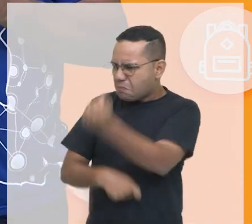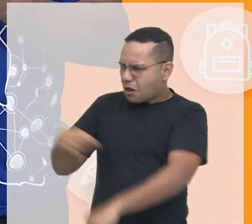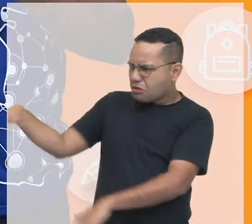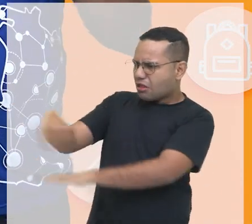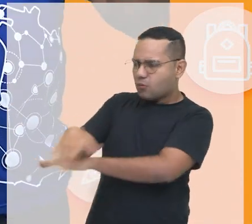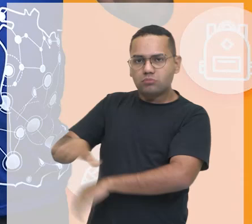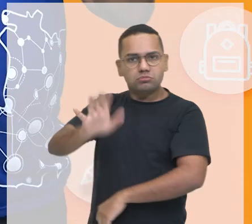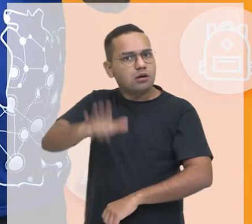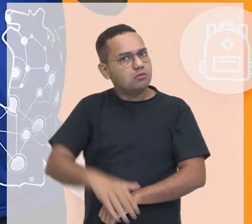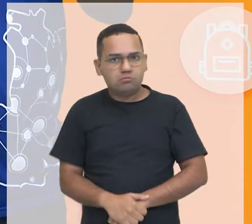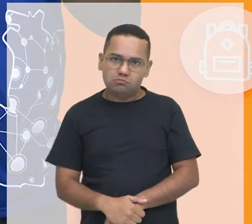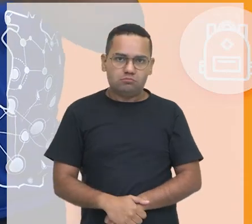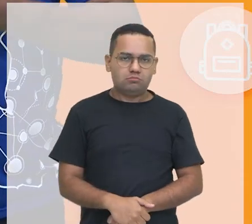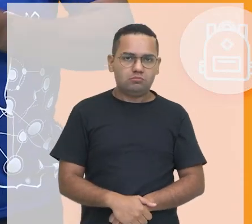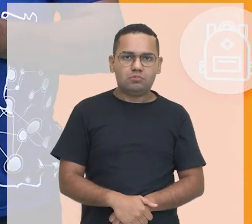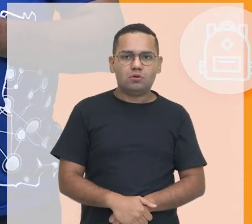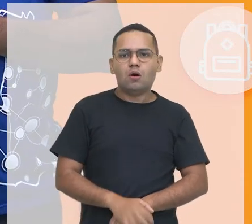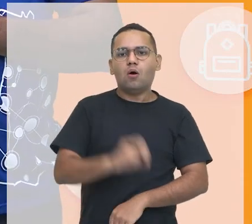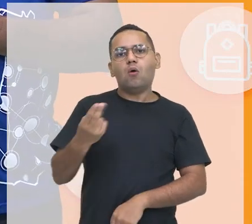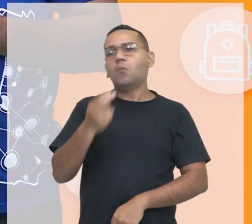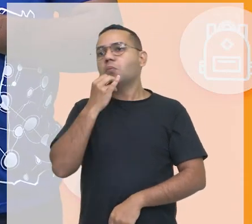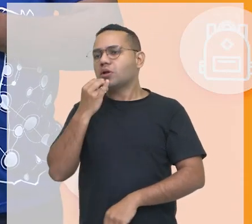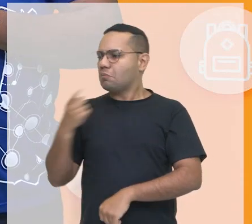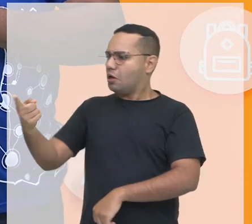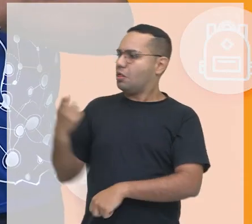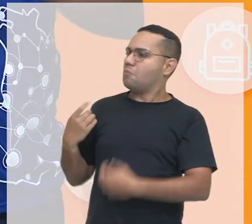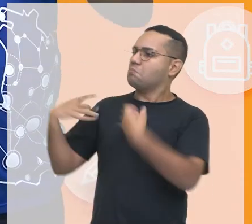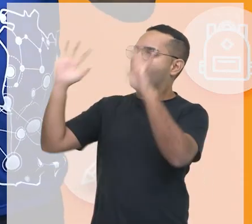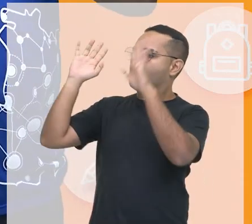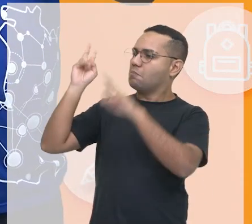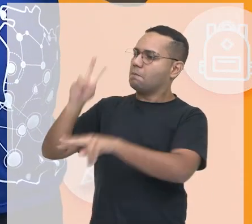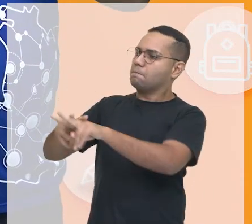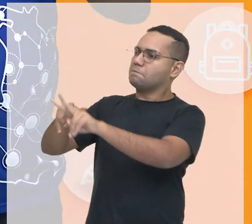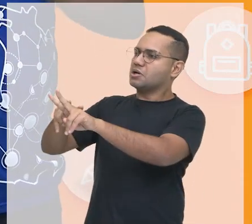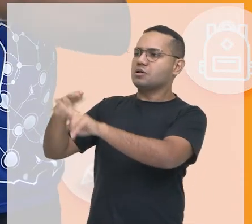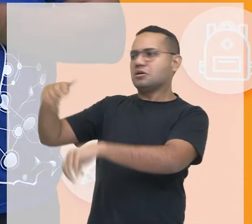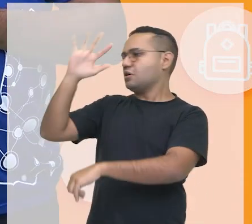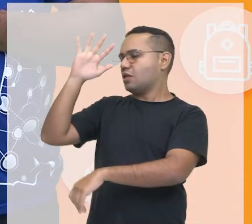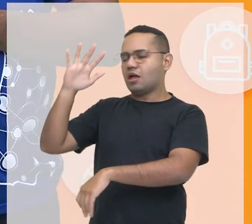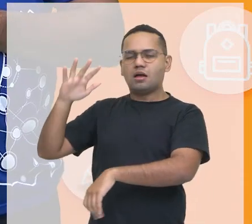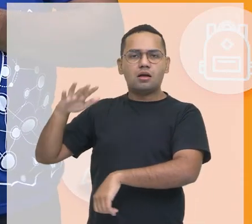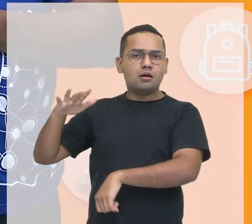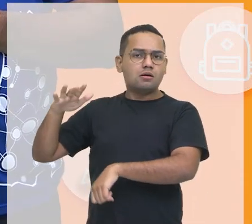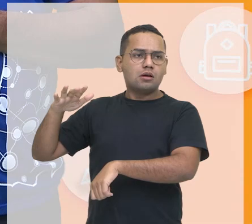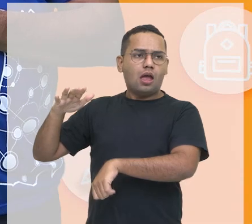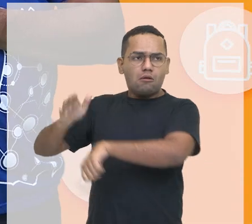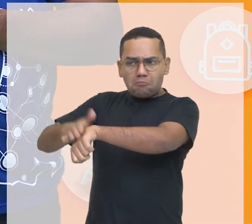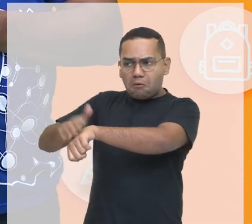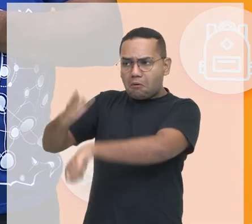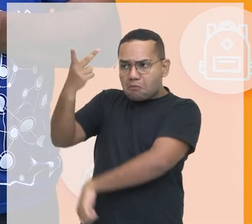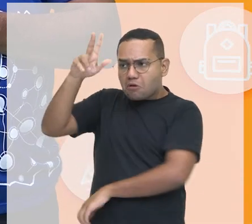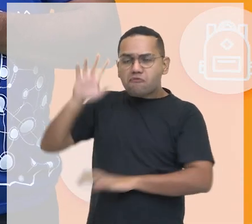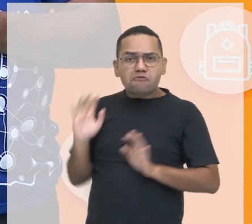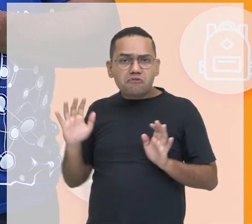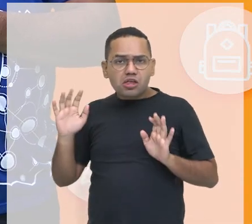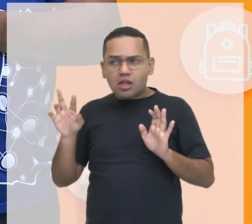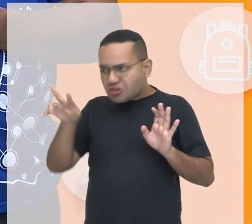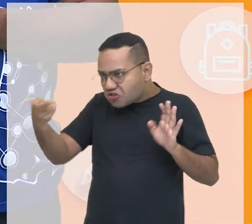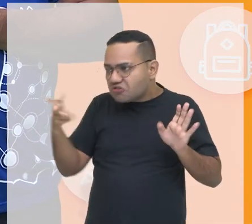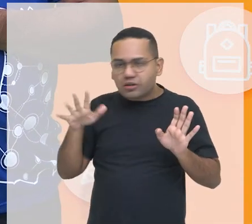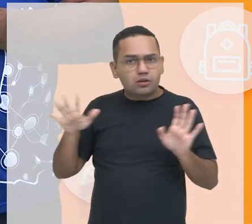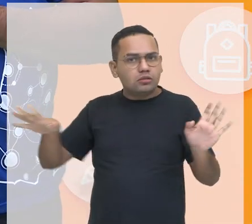é para você jogar a pessoa numa prisão e deixar lá ela jogada, passando fome, doente,